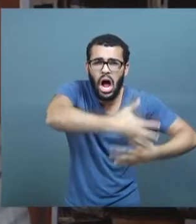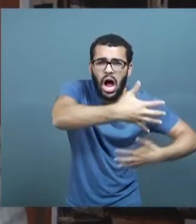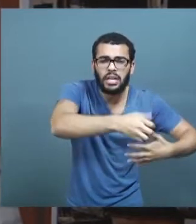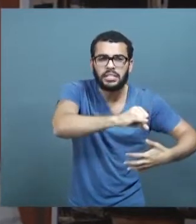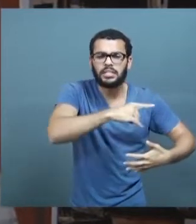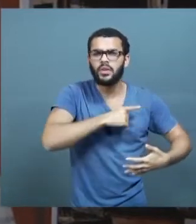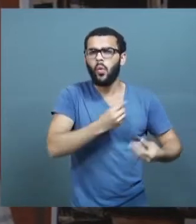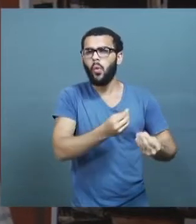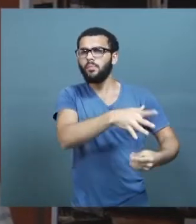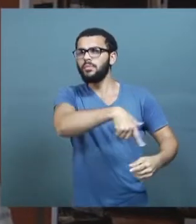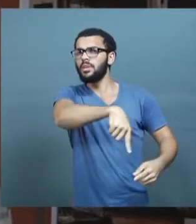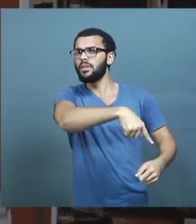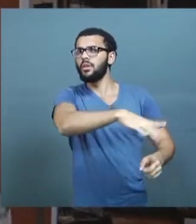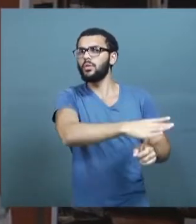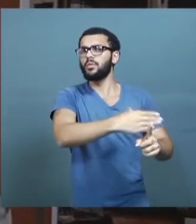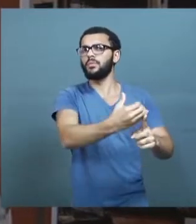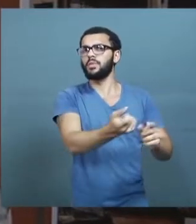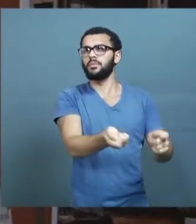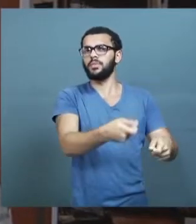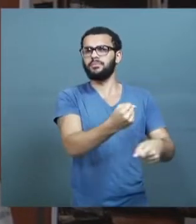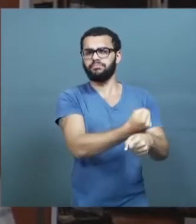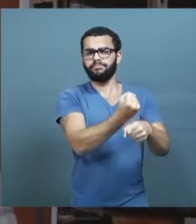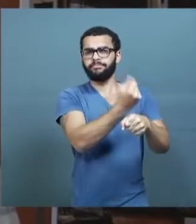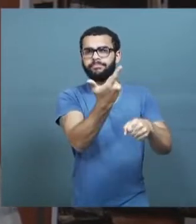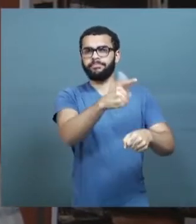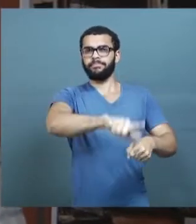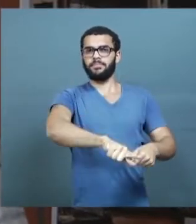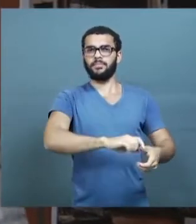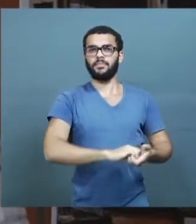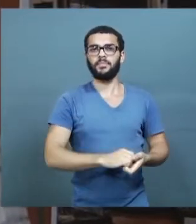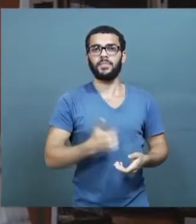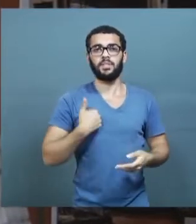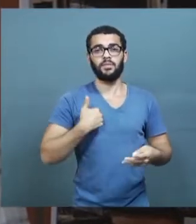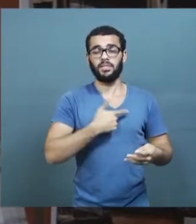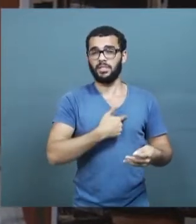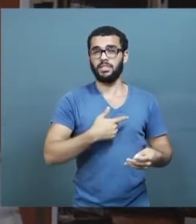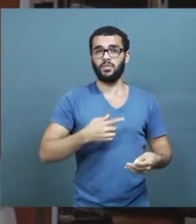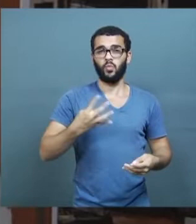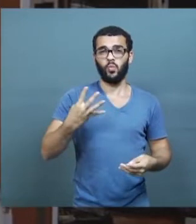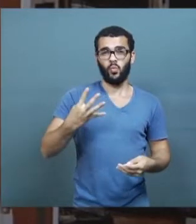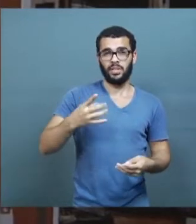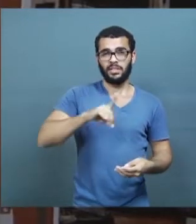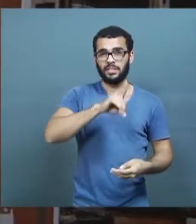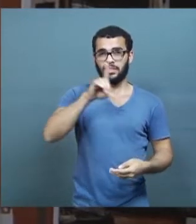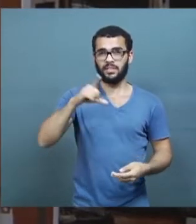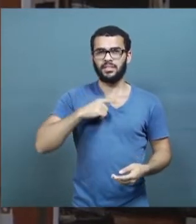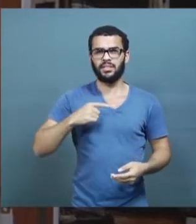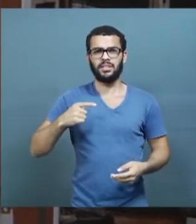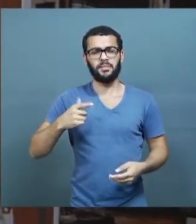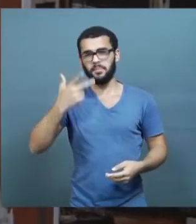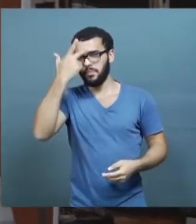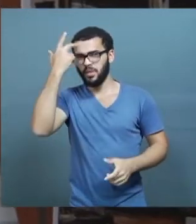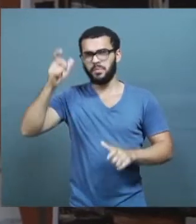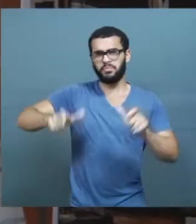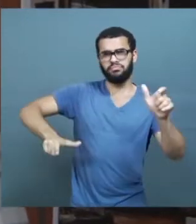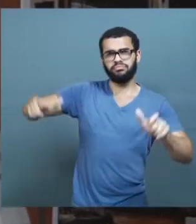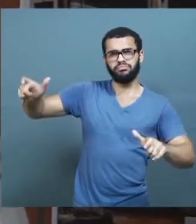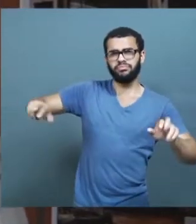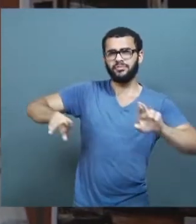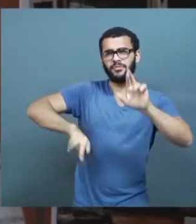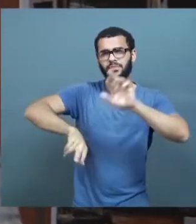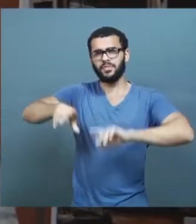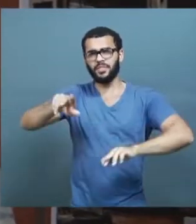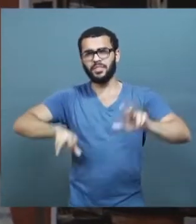desastre. Então, nesses 4 dias, nós estamos com pessoas de diversas universidades que